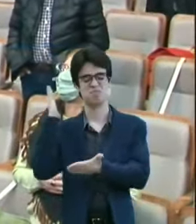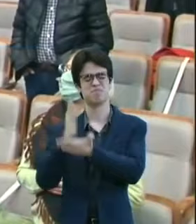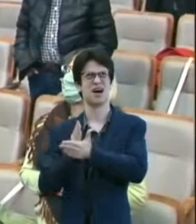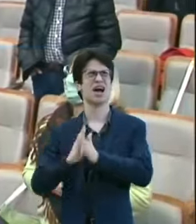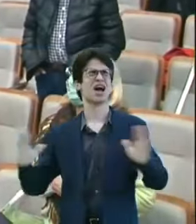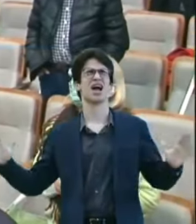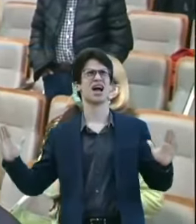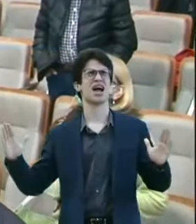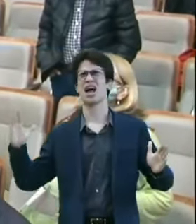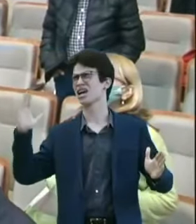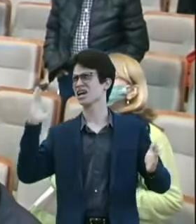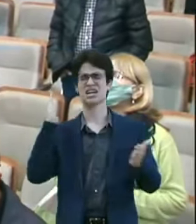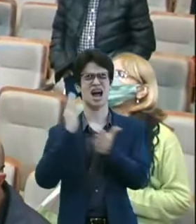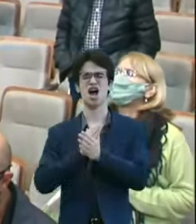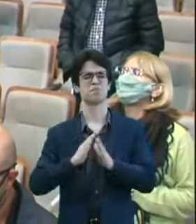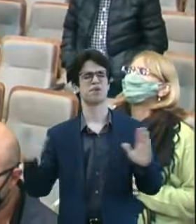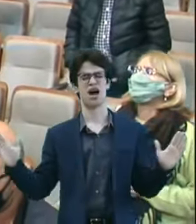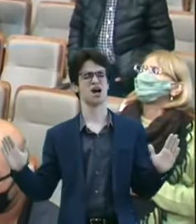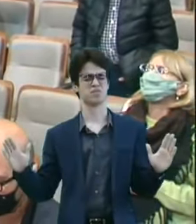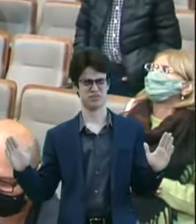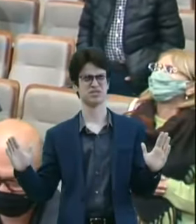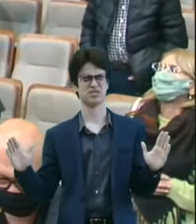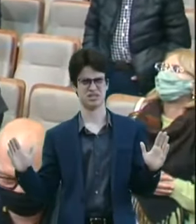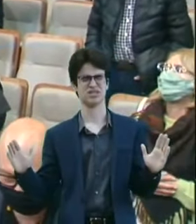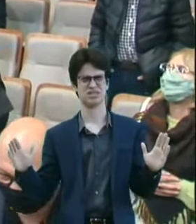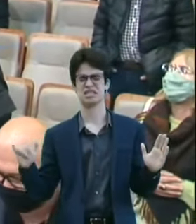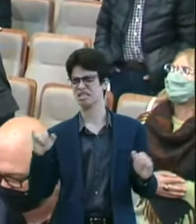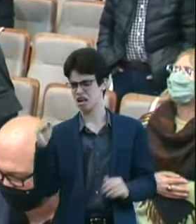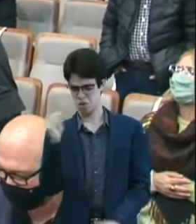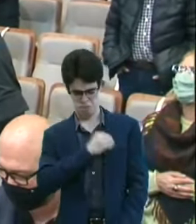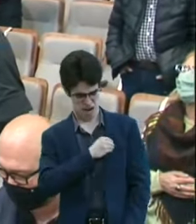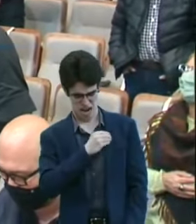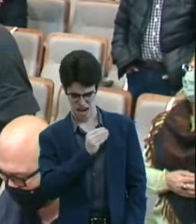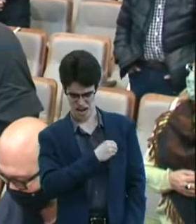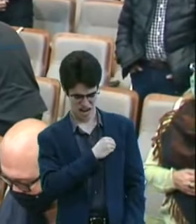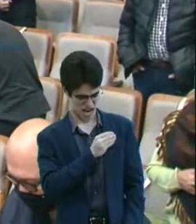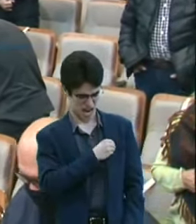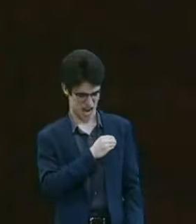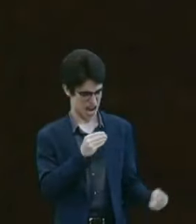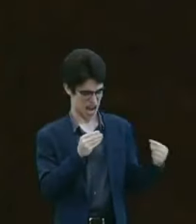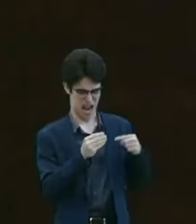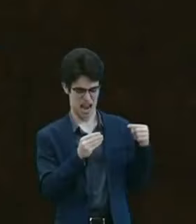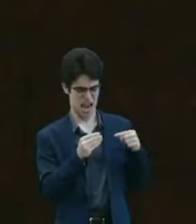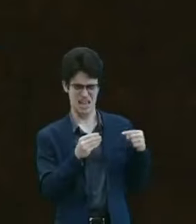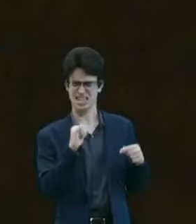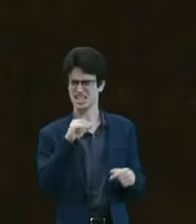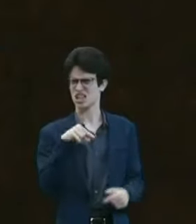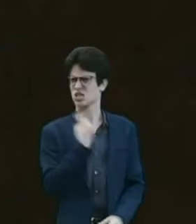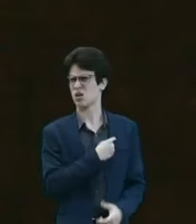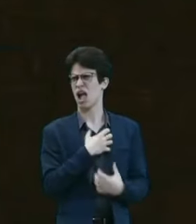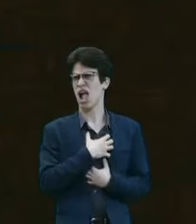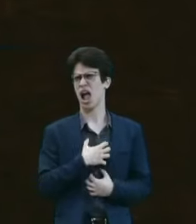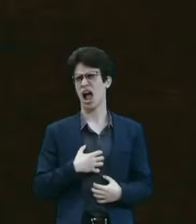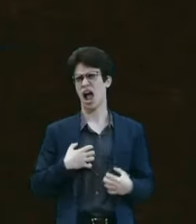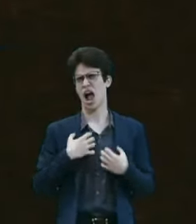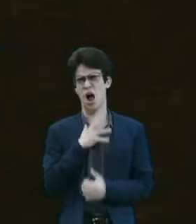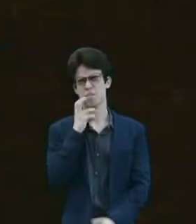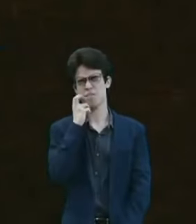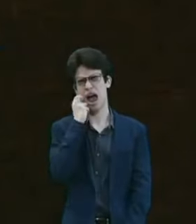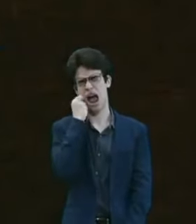nós rejeitamos que todo pecado hoje, ressentimento,